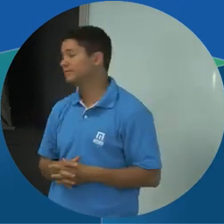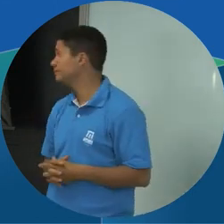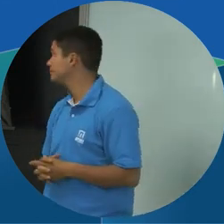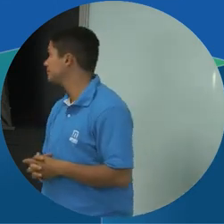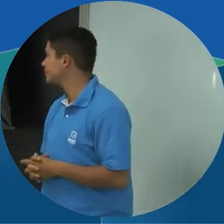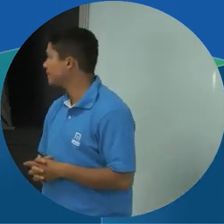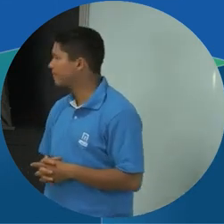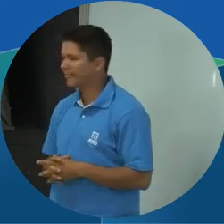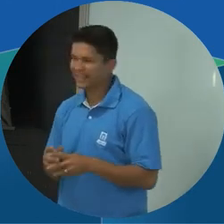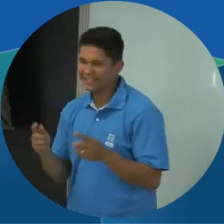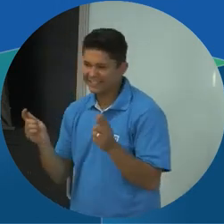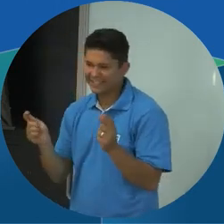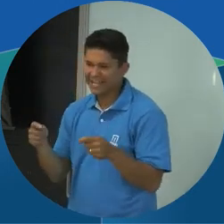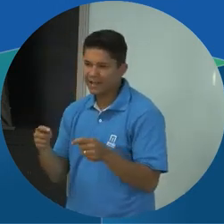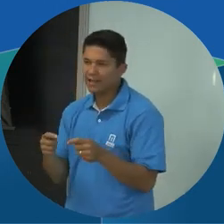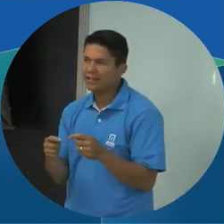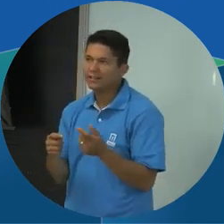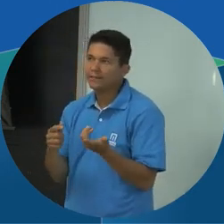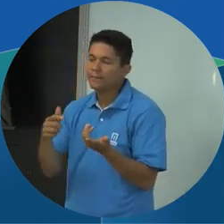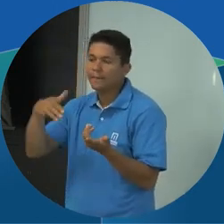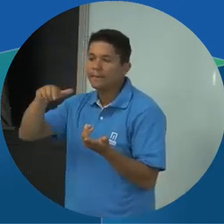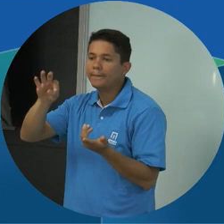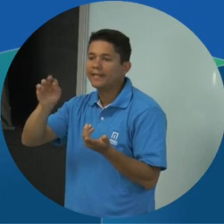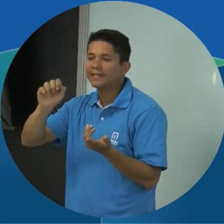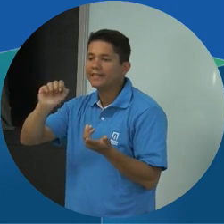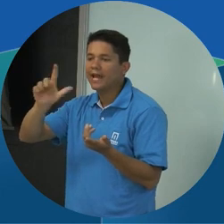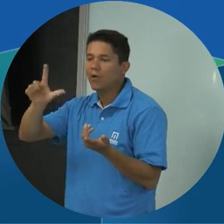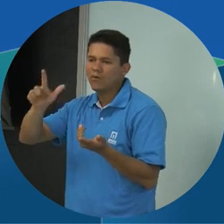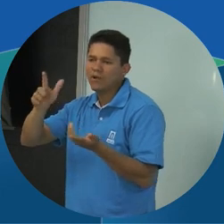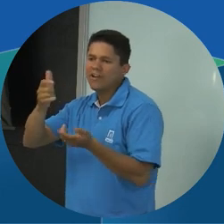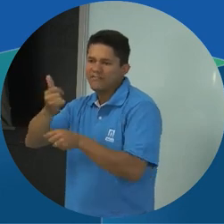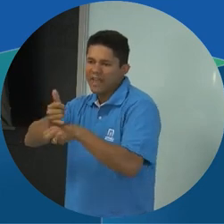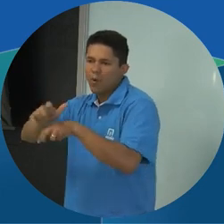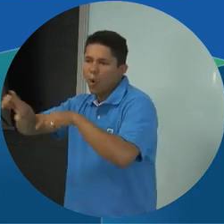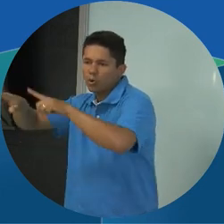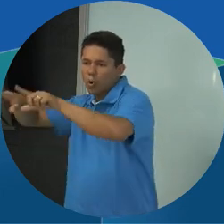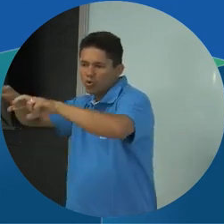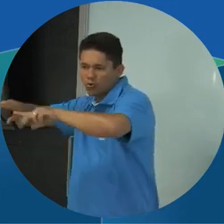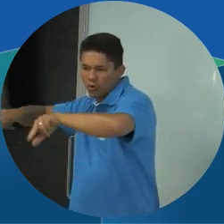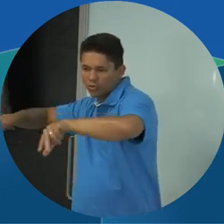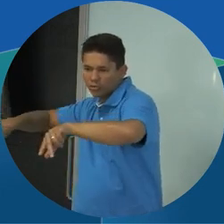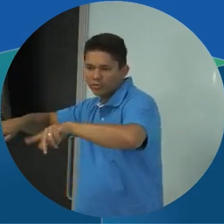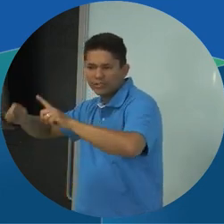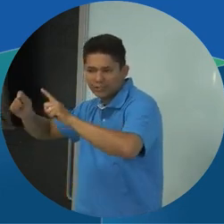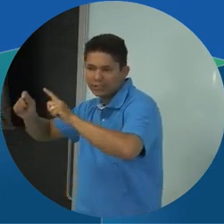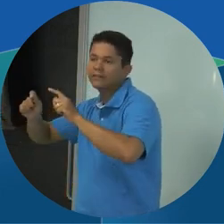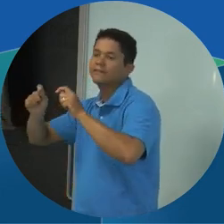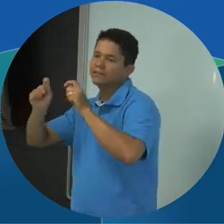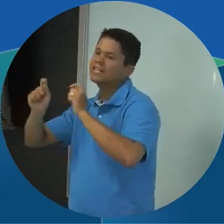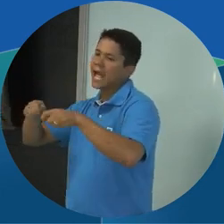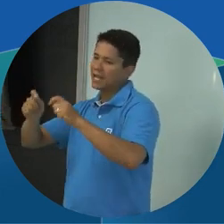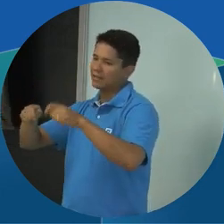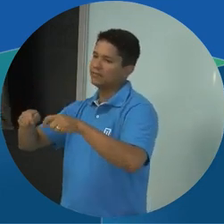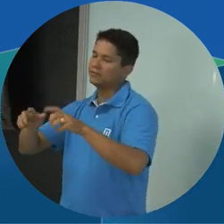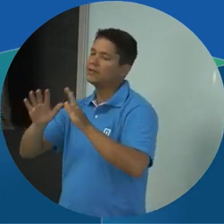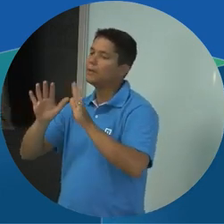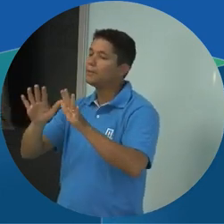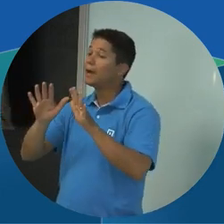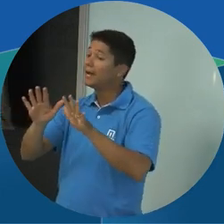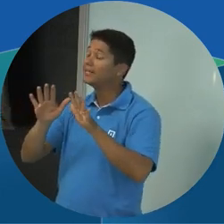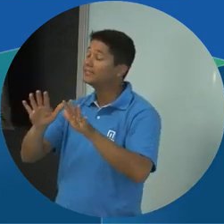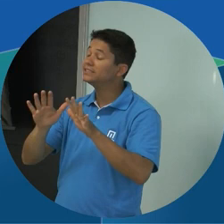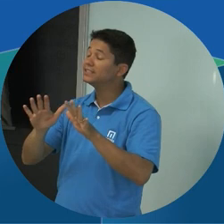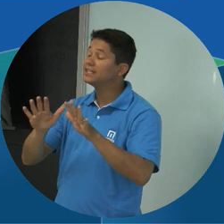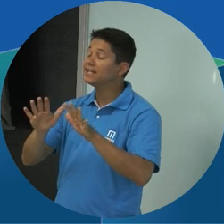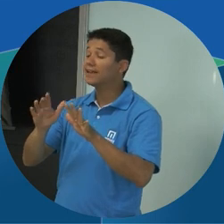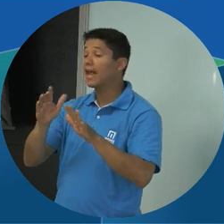Denis, eu consigo cortar metal? Consegue, mas é um outro processo. Tá? Para que a gente... Acho que foi você que perguntou ontem,